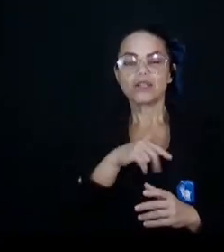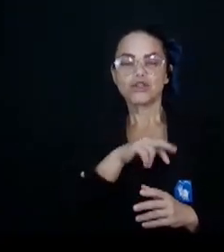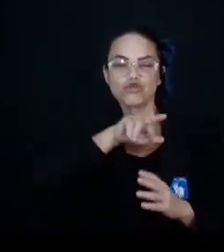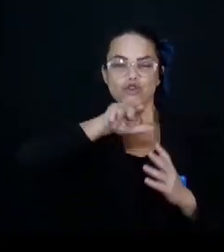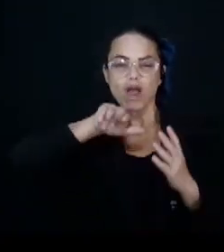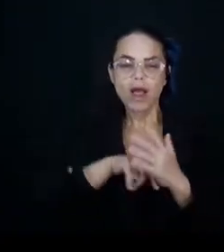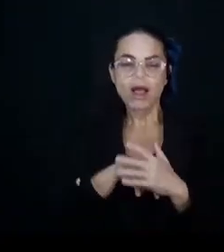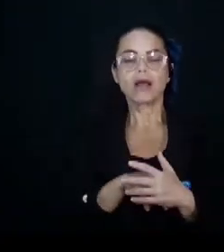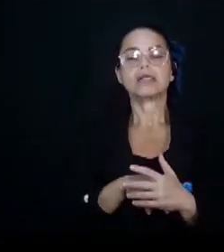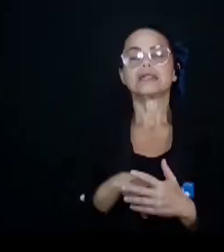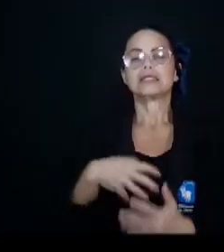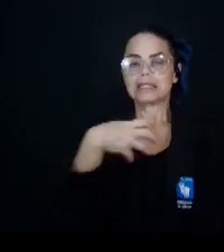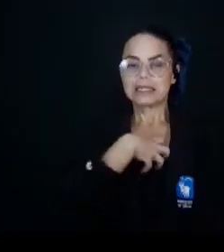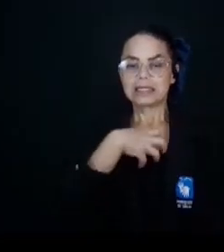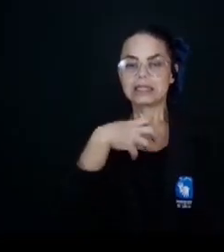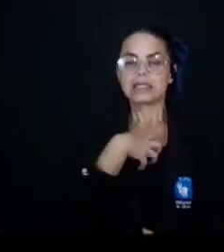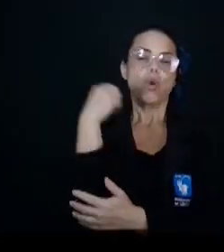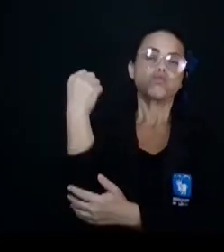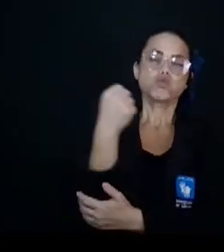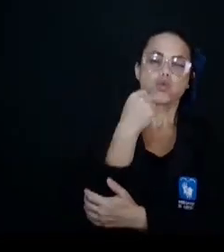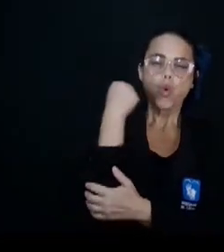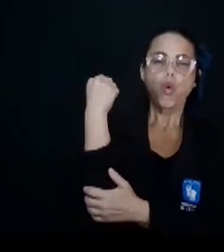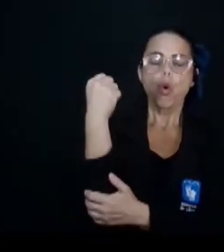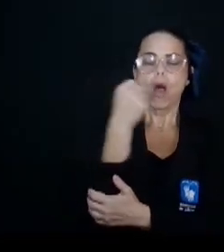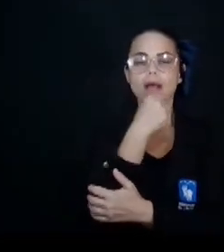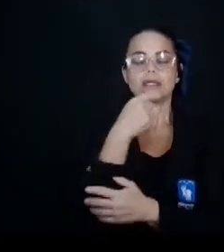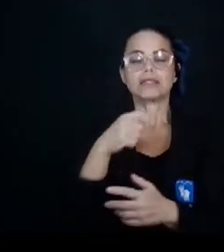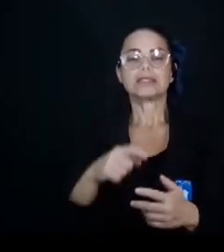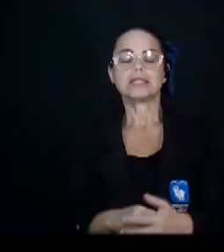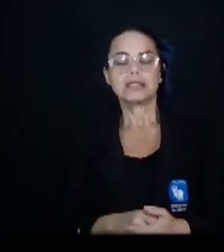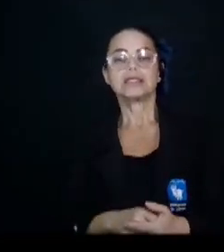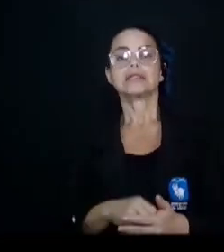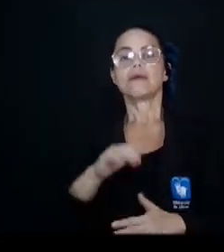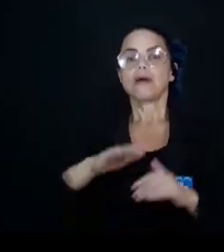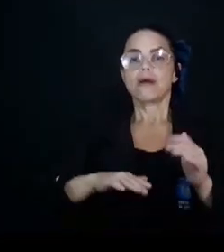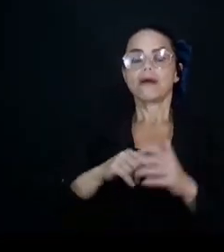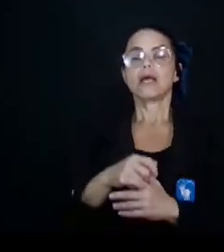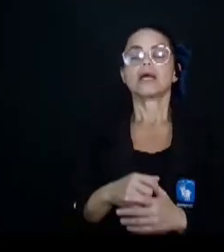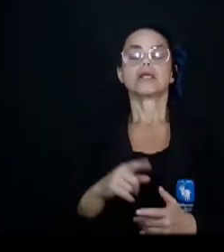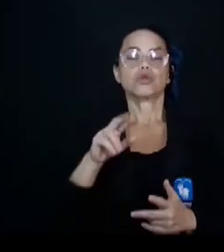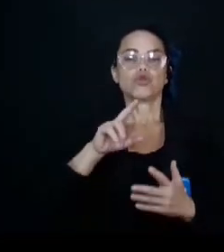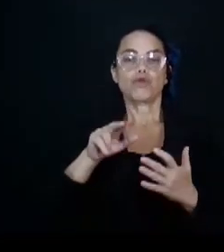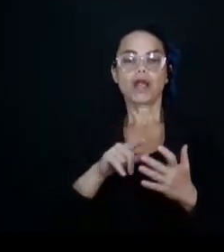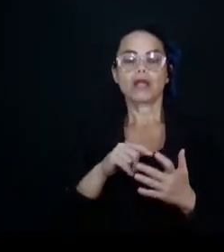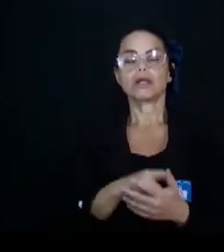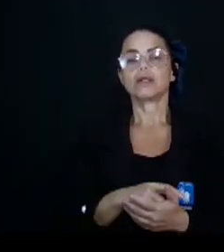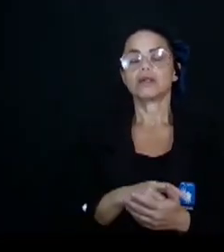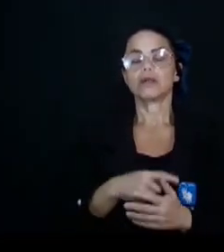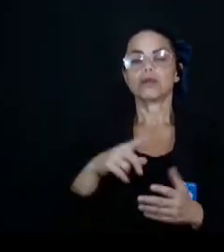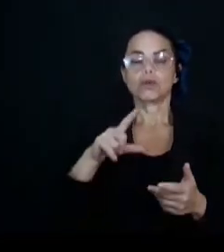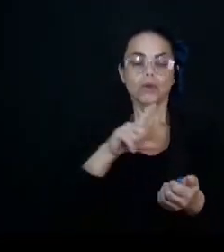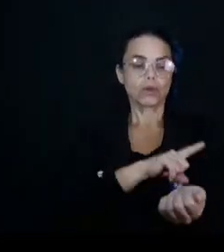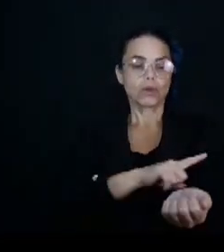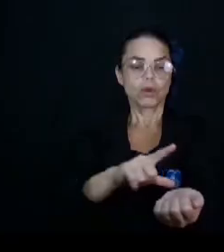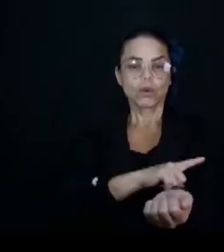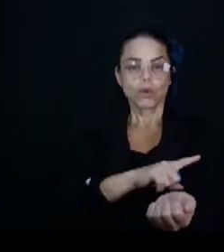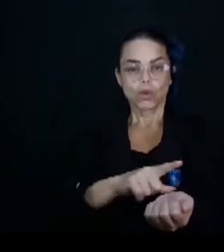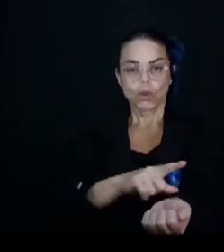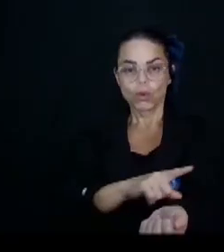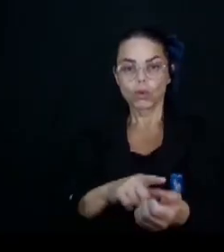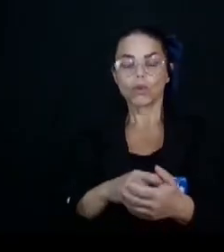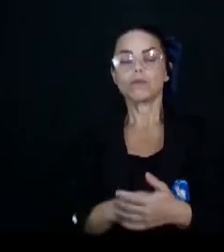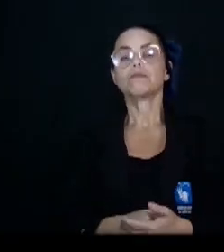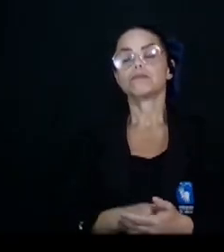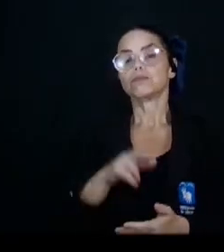mais agudos, mais importantes e até mais graves do que as leucemias crônicas, que, como o nome já diz,